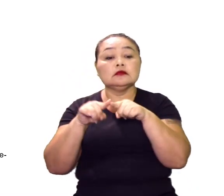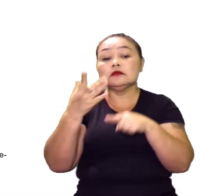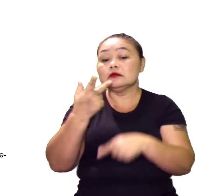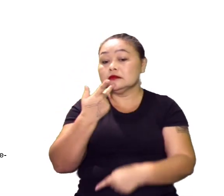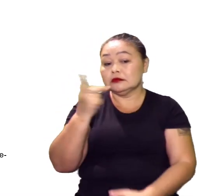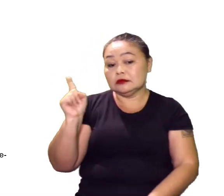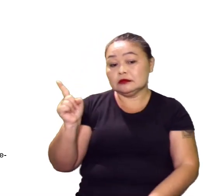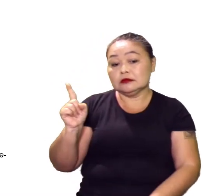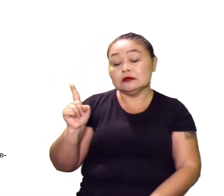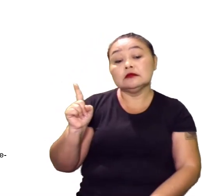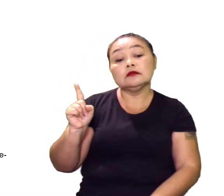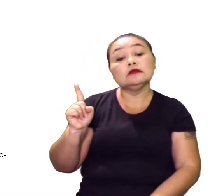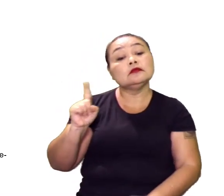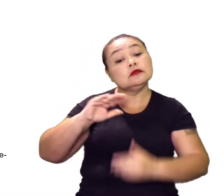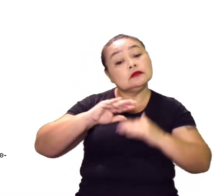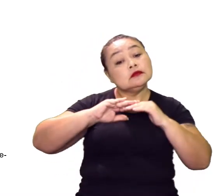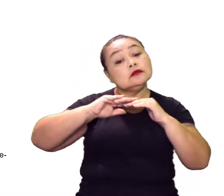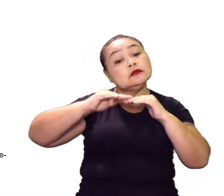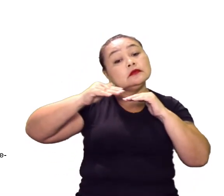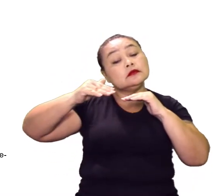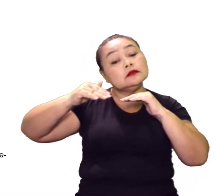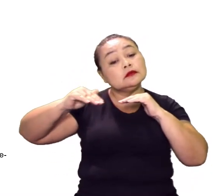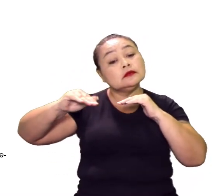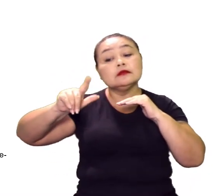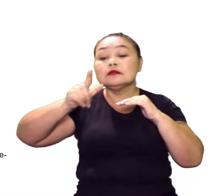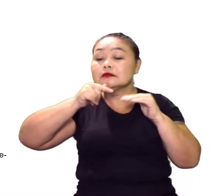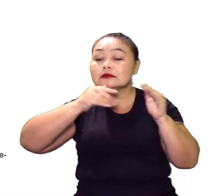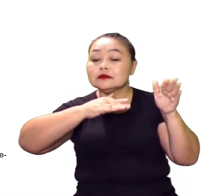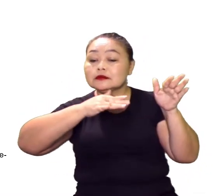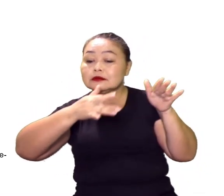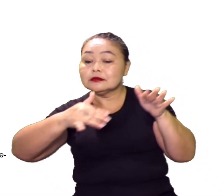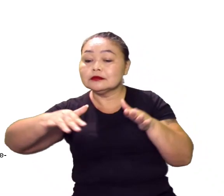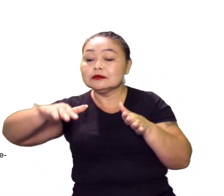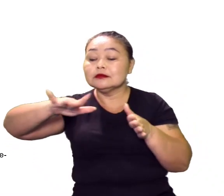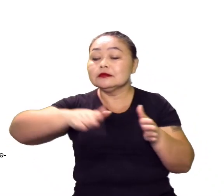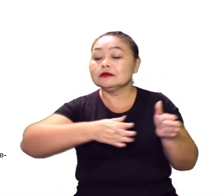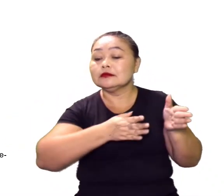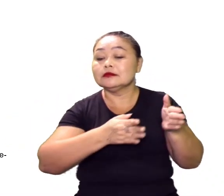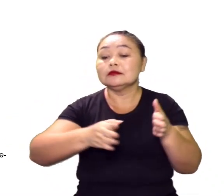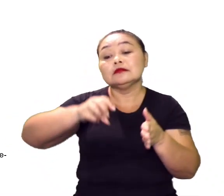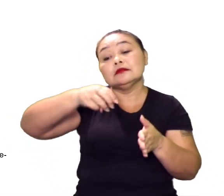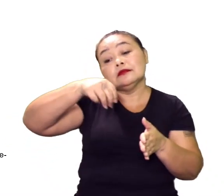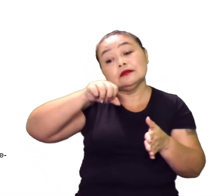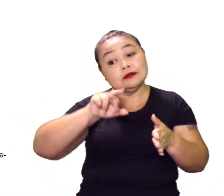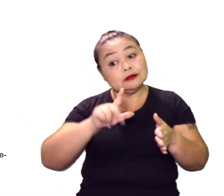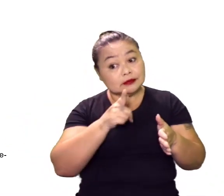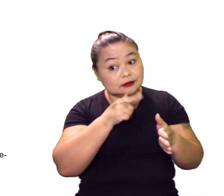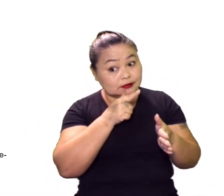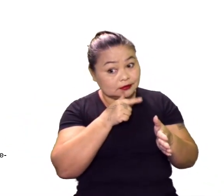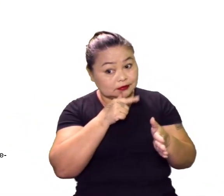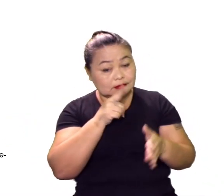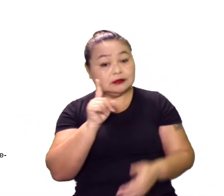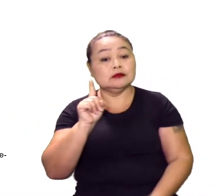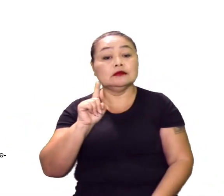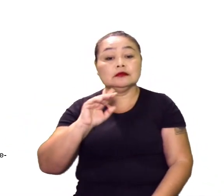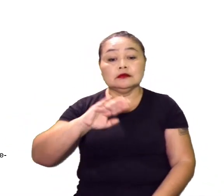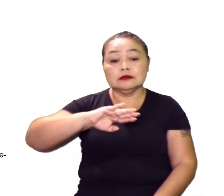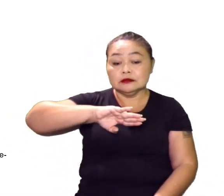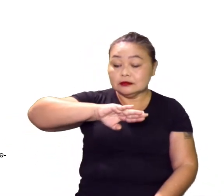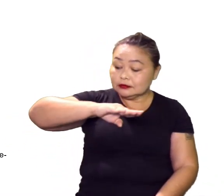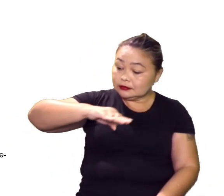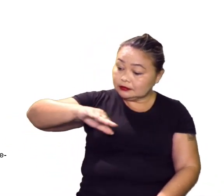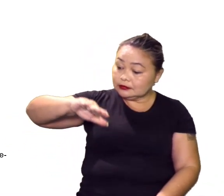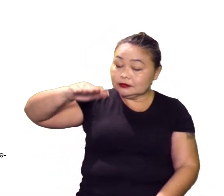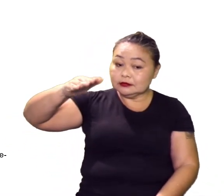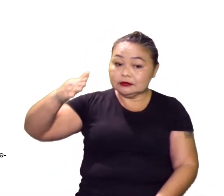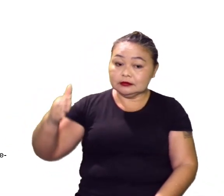já falou, trazidos por quem? Pelas águas de rios ou mares. E aqui tem o planalto, como a gente falou,